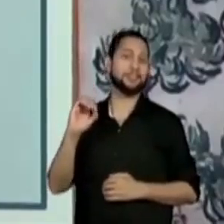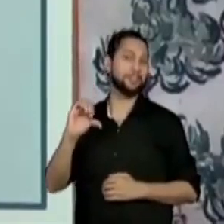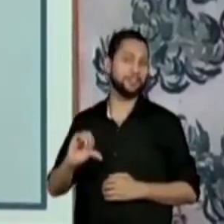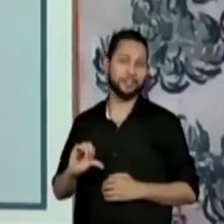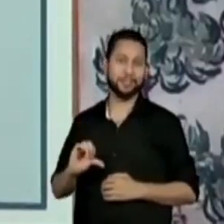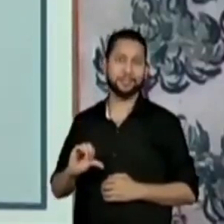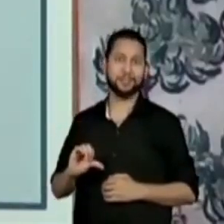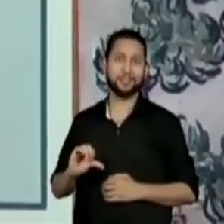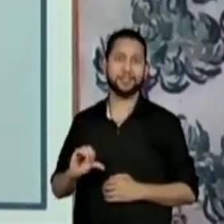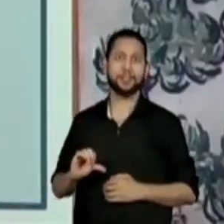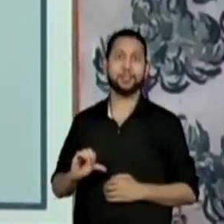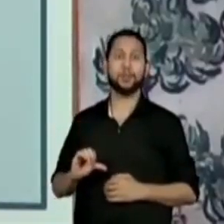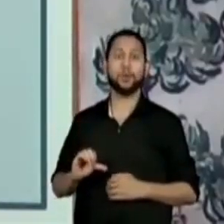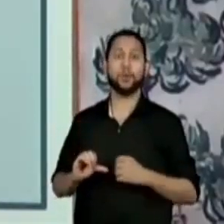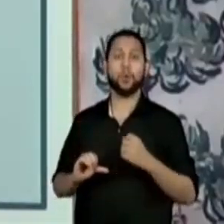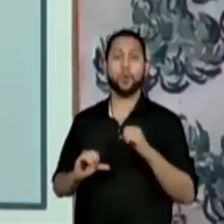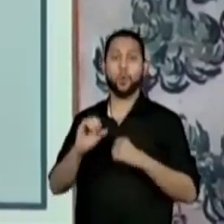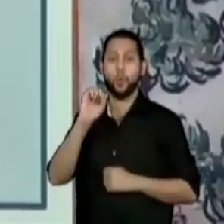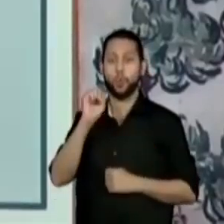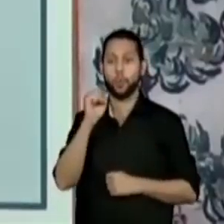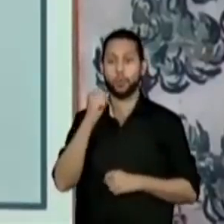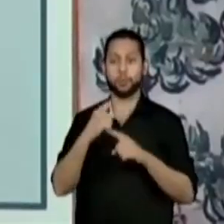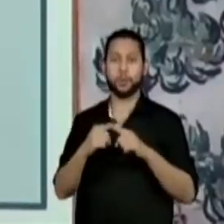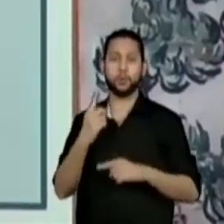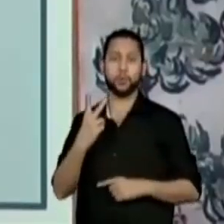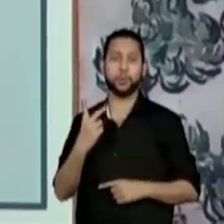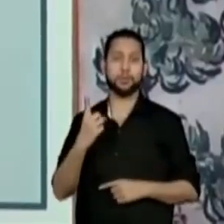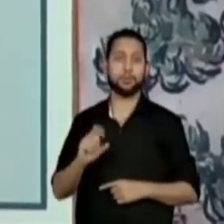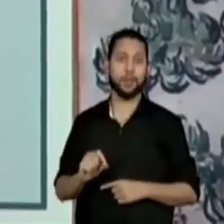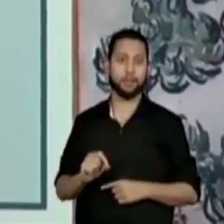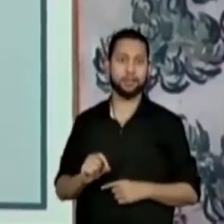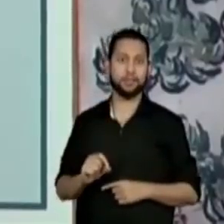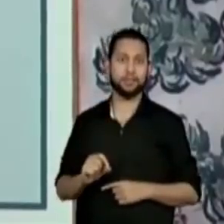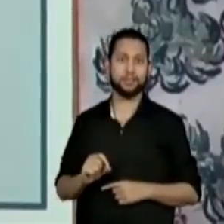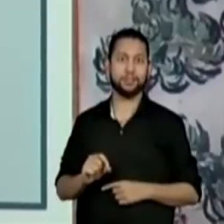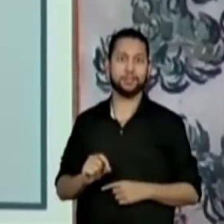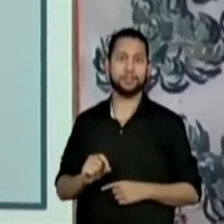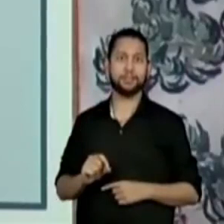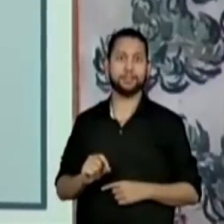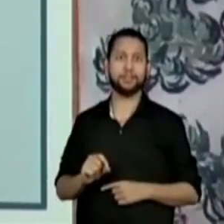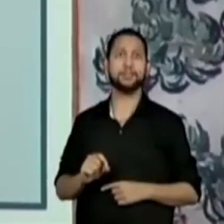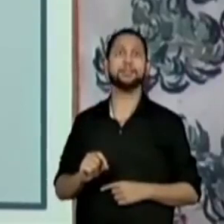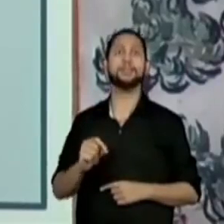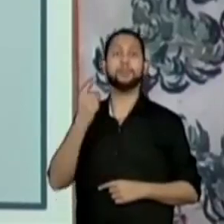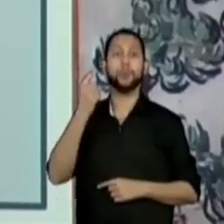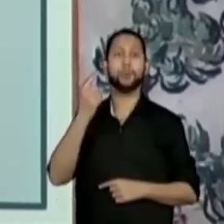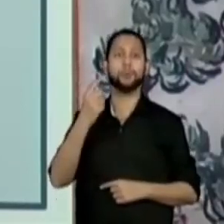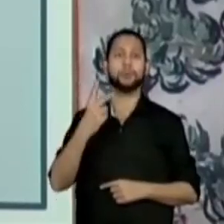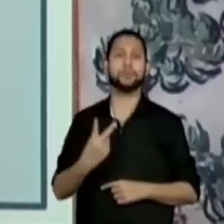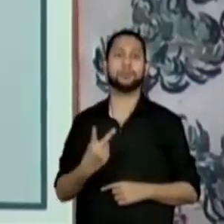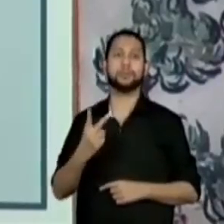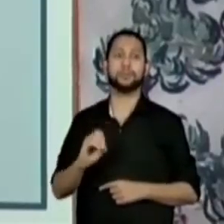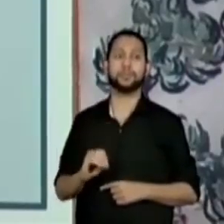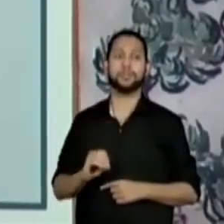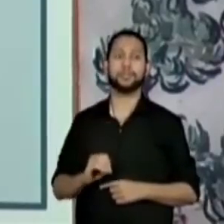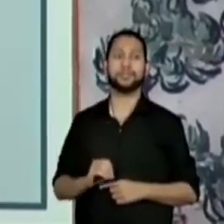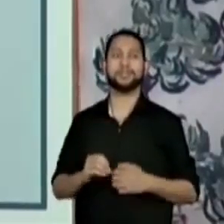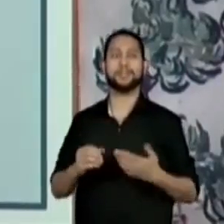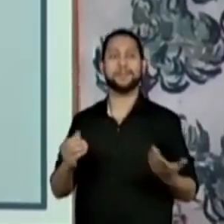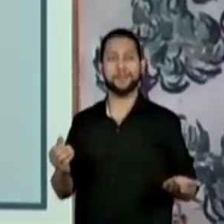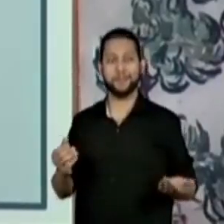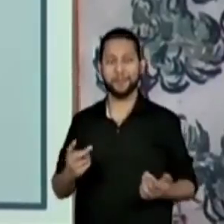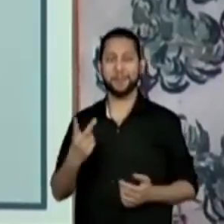= 9 8 + 2 = 10 subiu 1 e 1 + 1 =